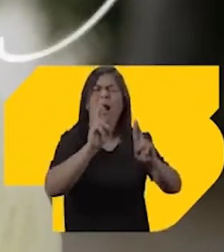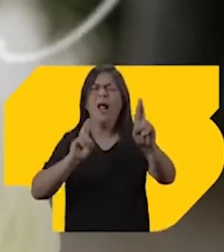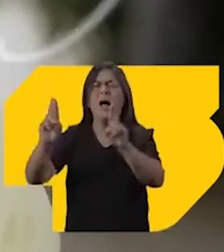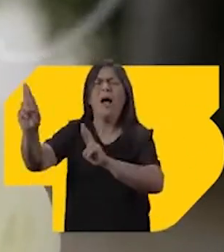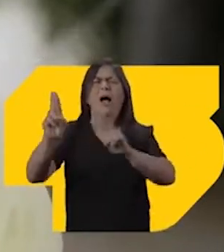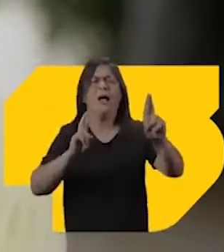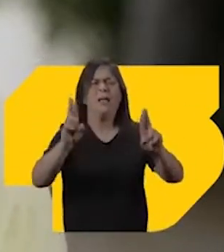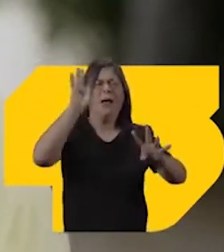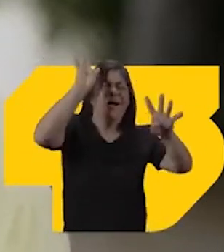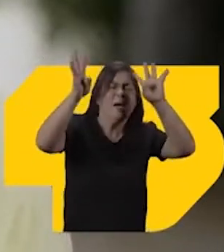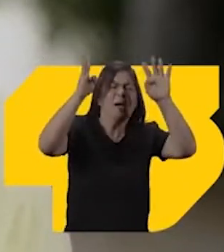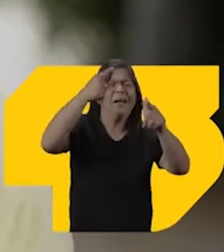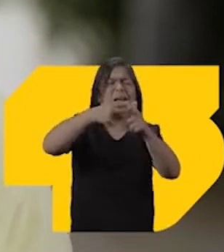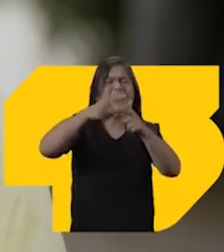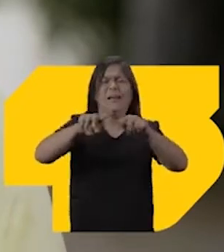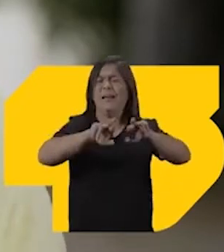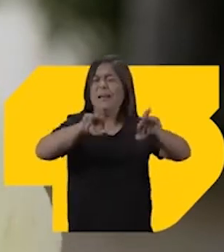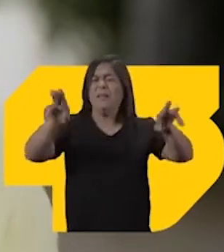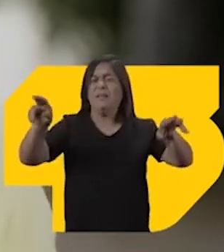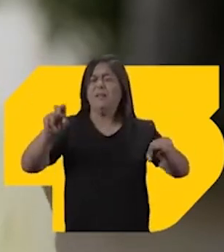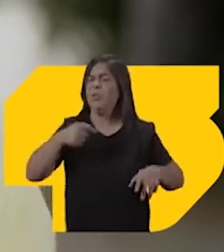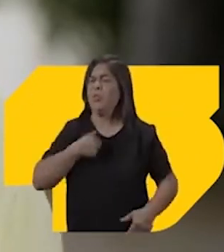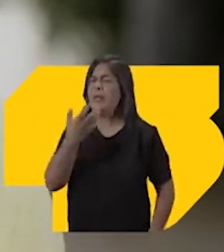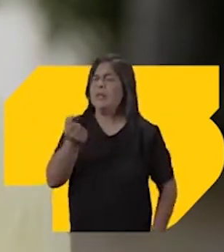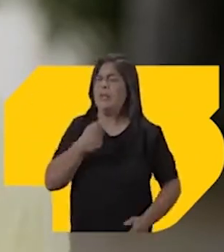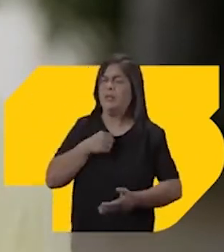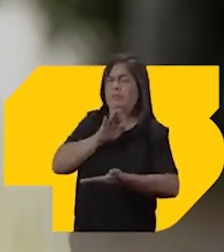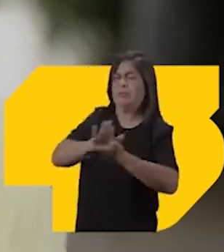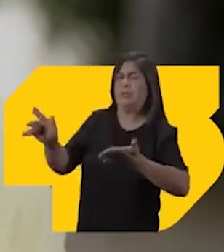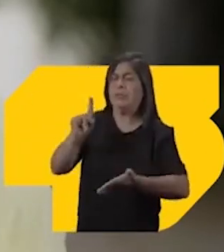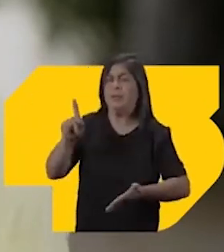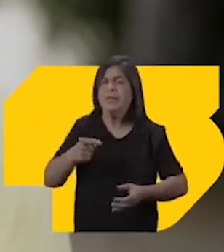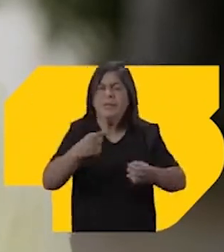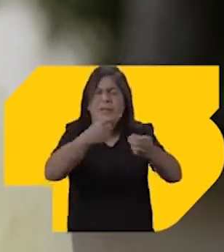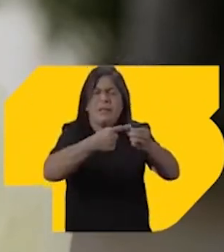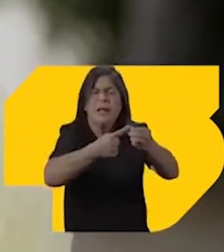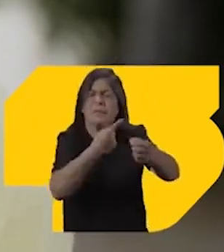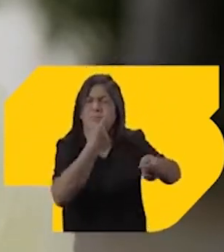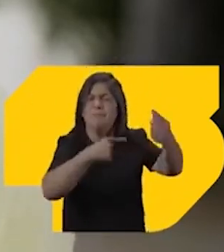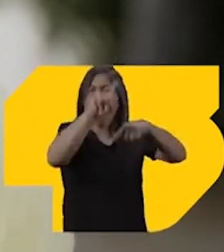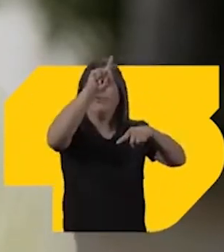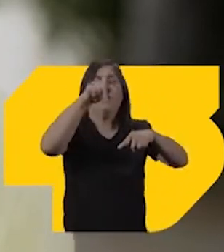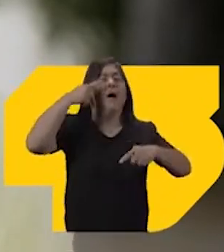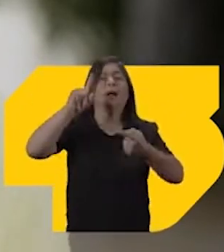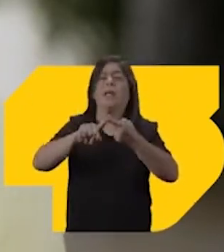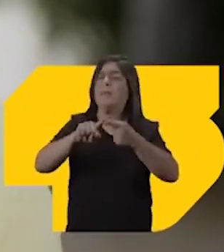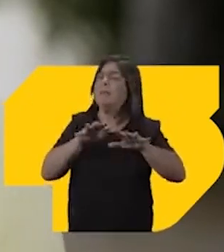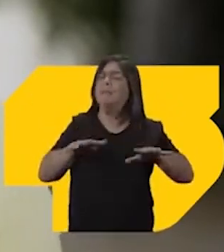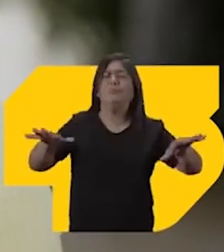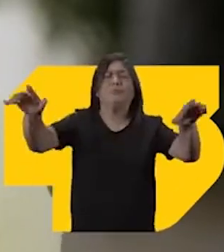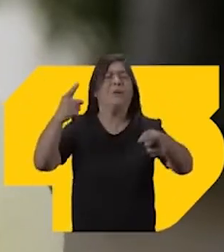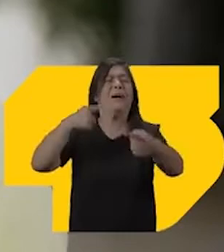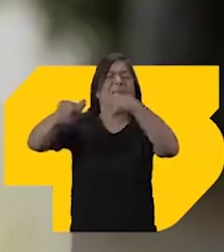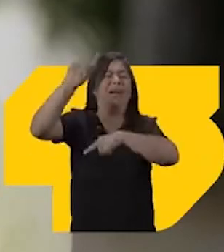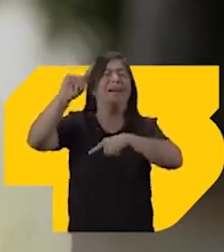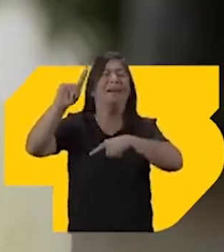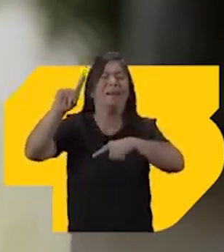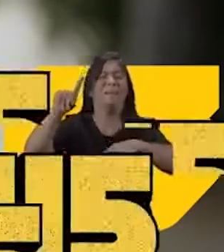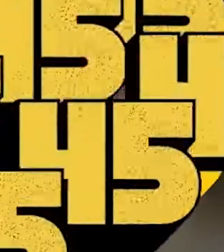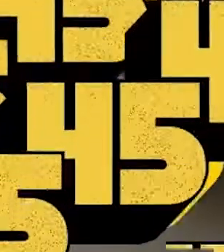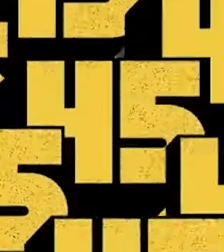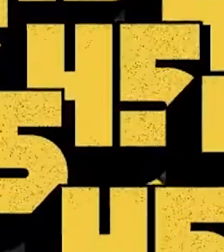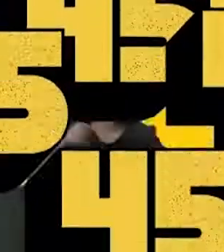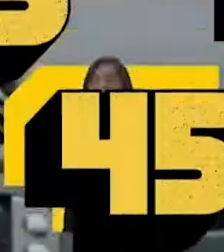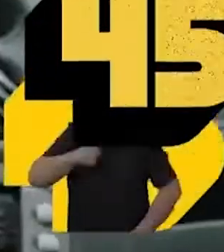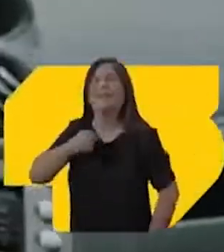disposto a dialogar, a encarar e a resolver os problemas sem covardia. Porque quando uma cidade se desenvolve, a Paraíba toda